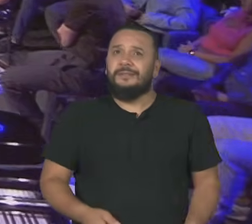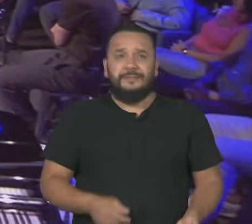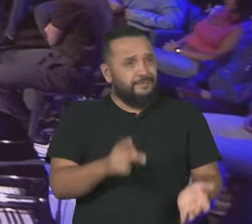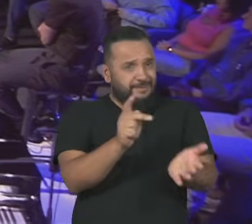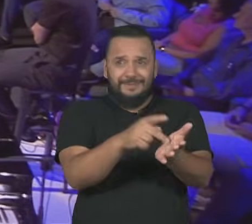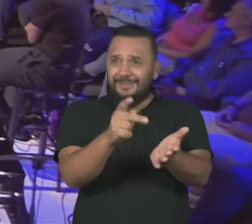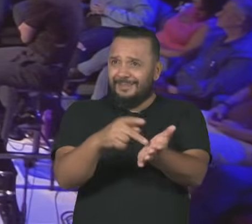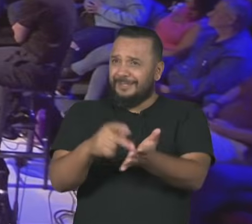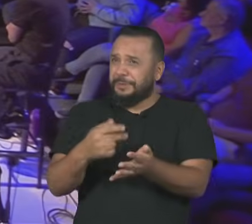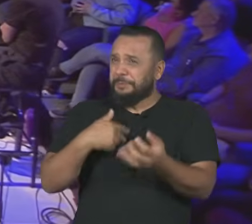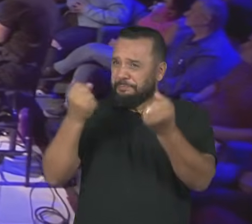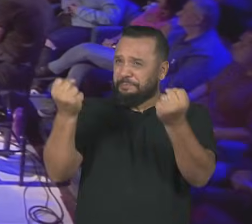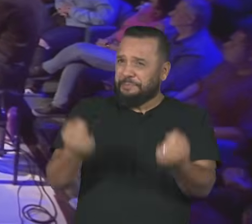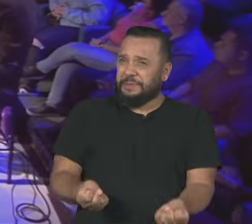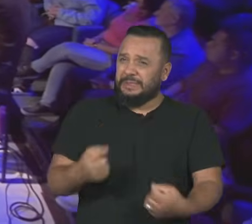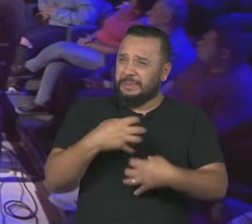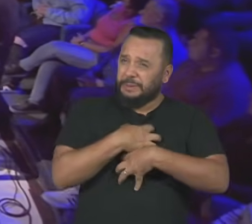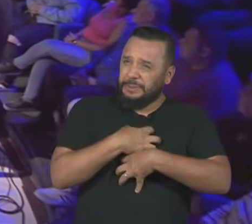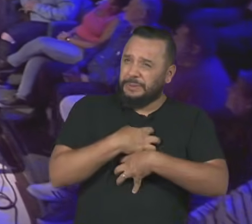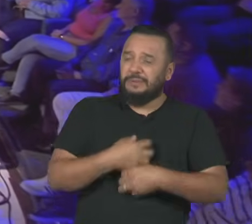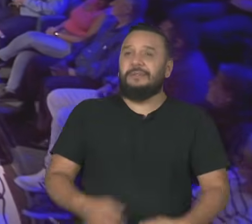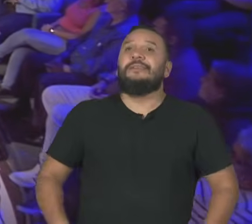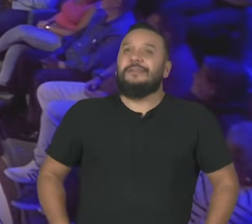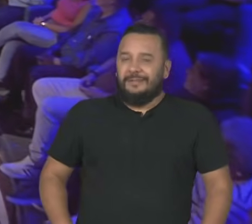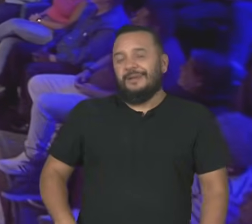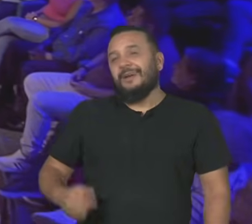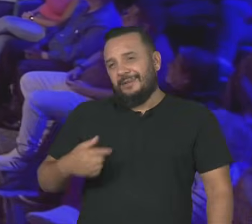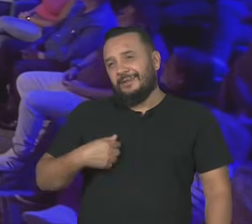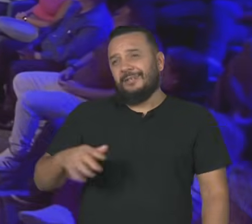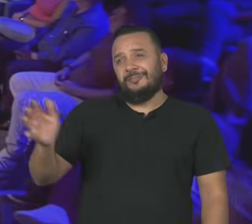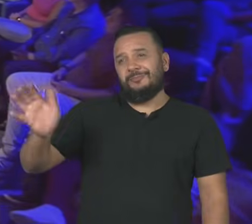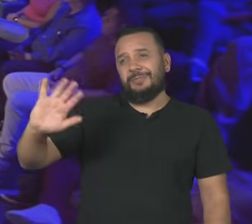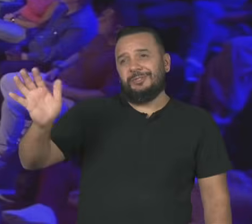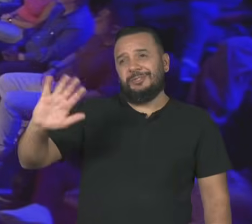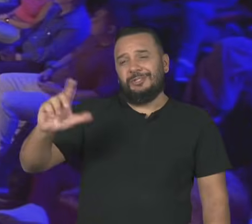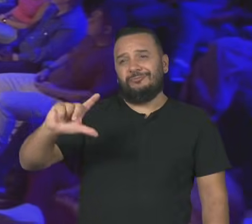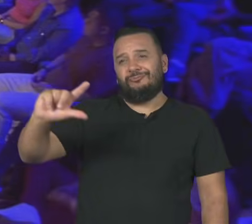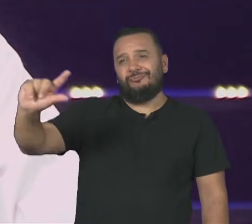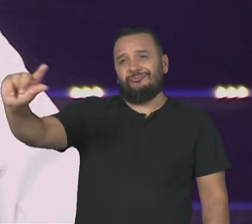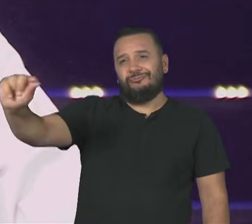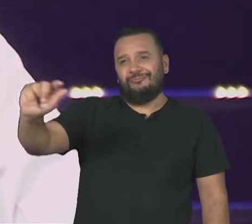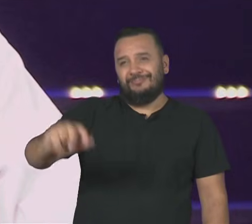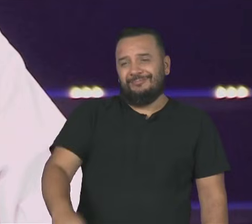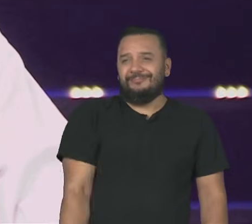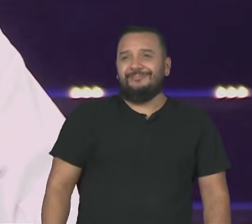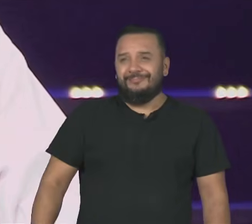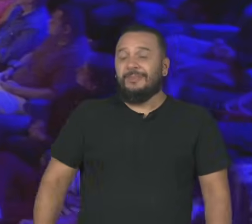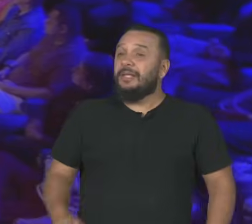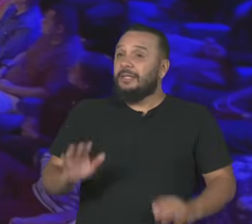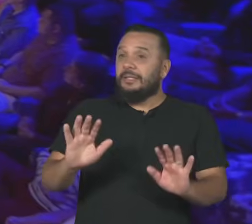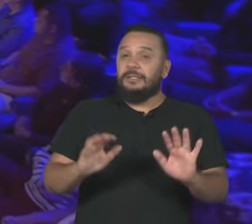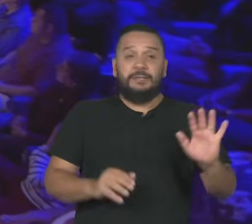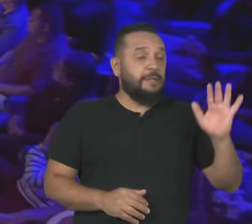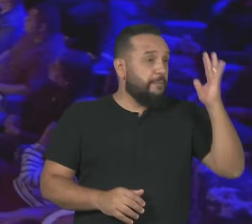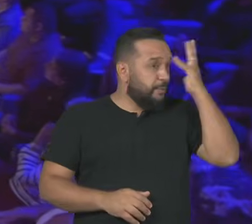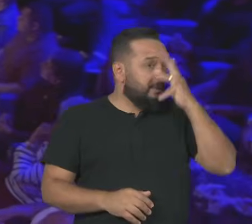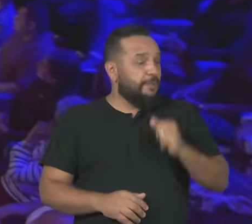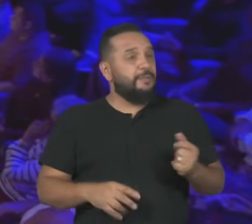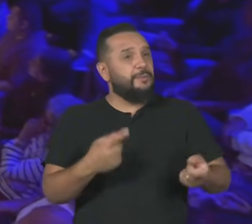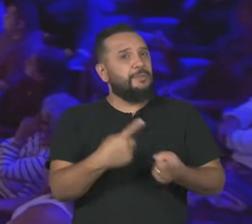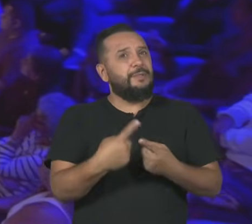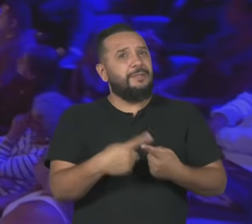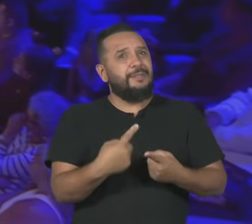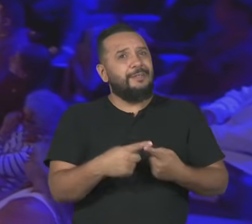gente? É uma história de despedida ali, né? Mas é bonito porque ela é quase